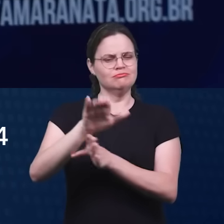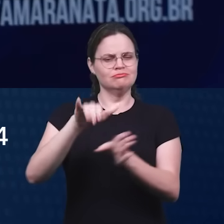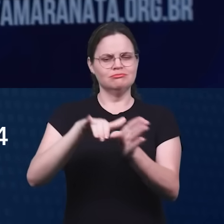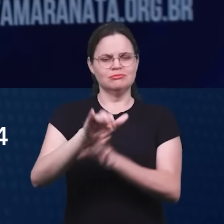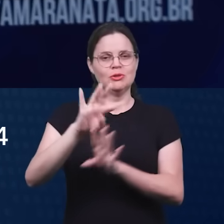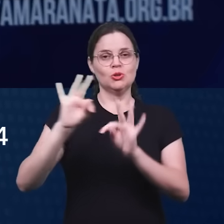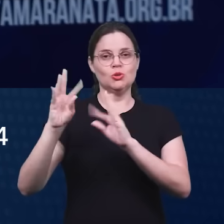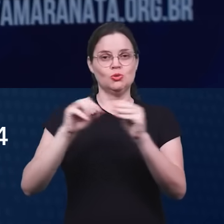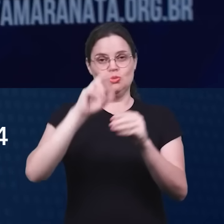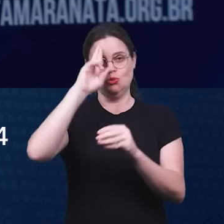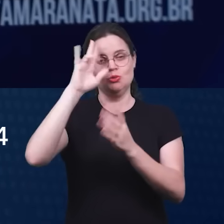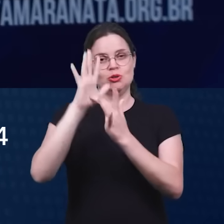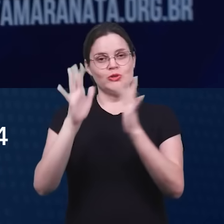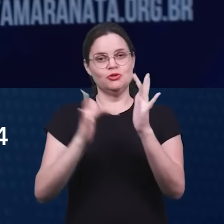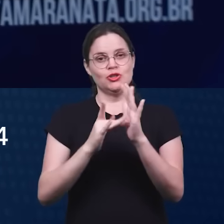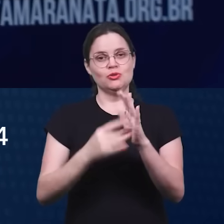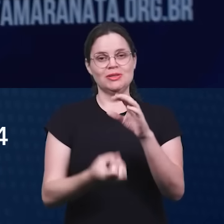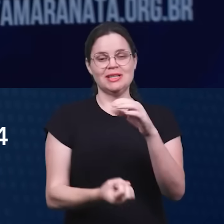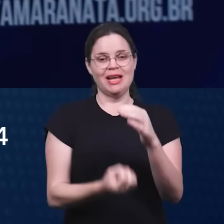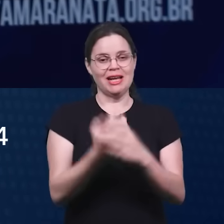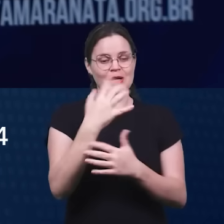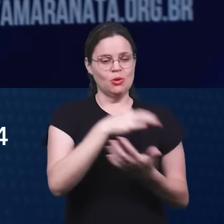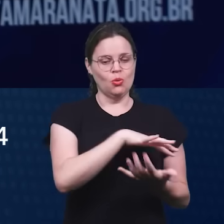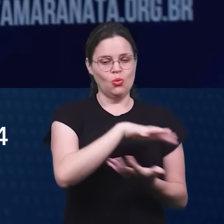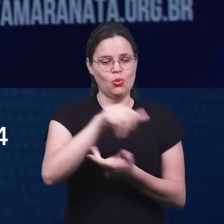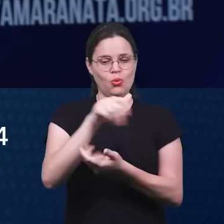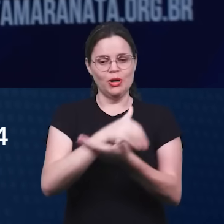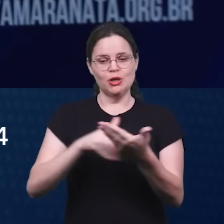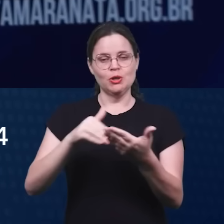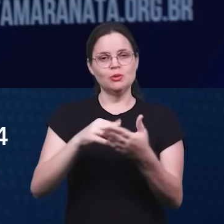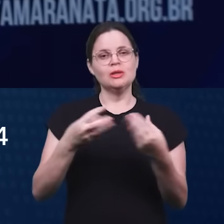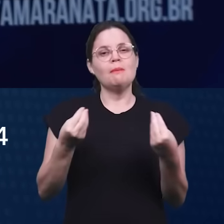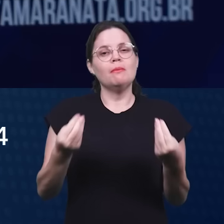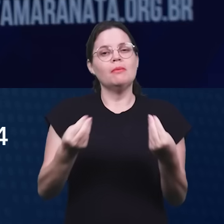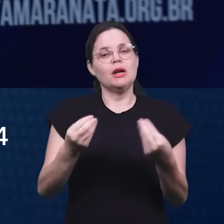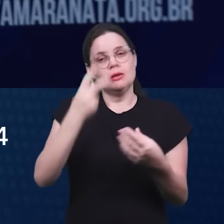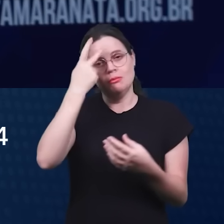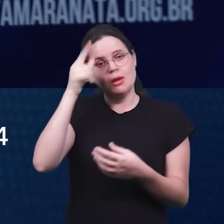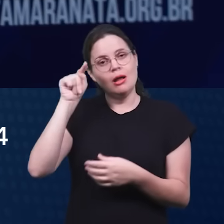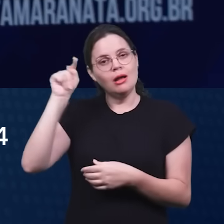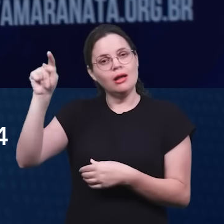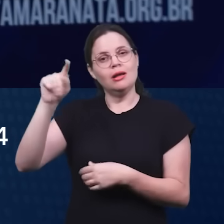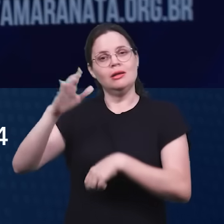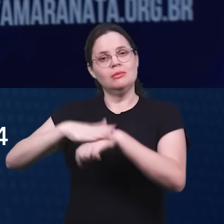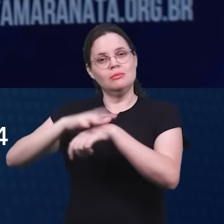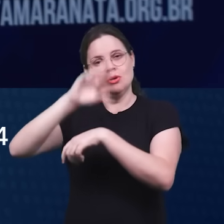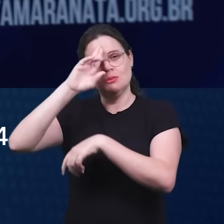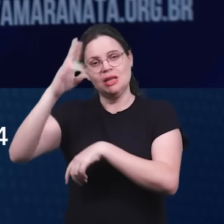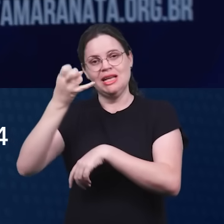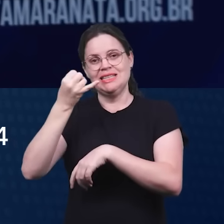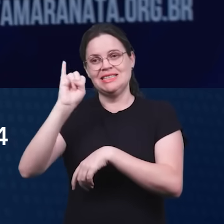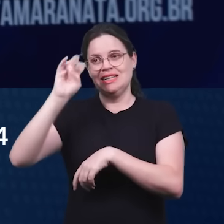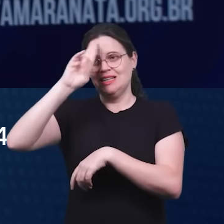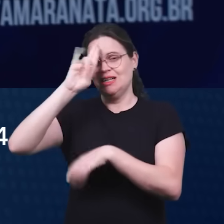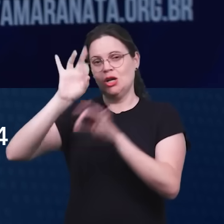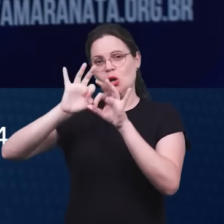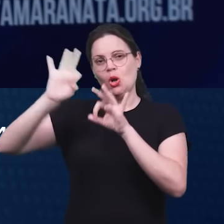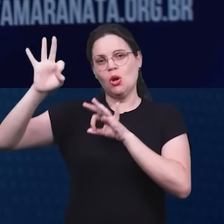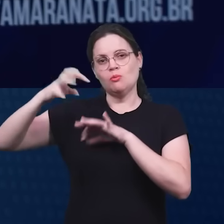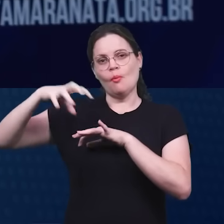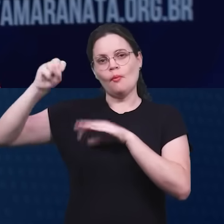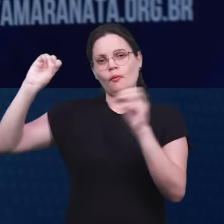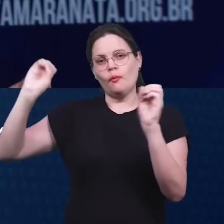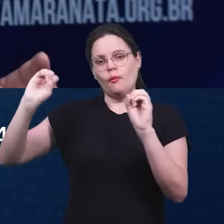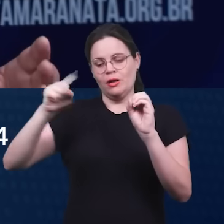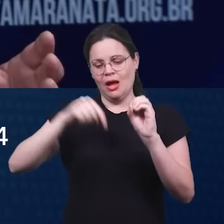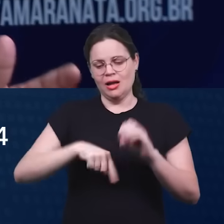por Ele e para Ele todas as coisas foram feitas. E nada do que foi feito se fez,